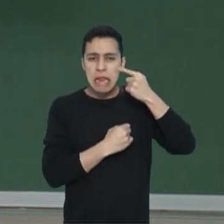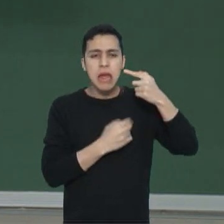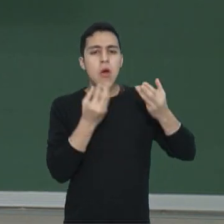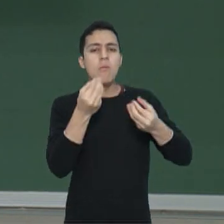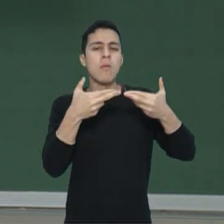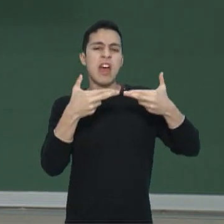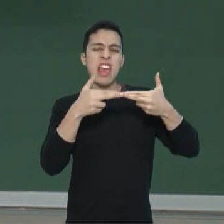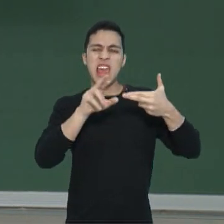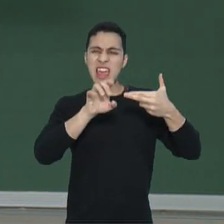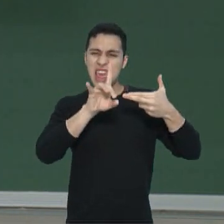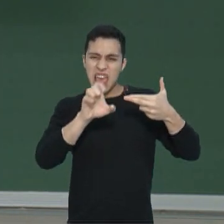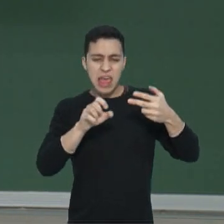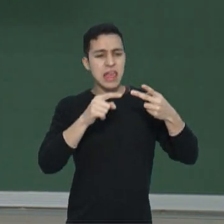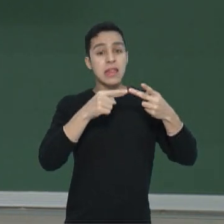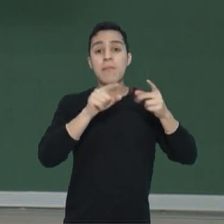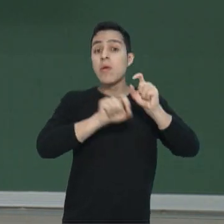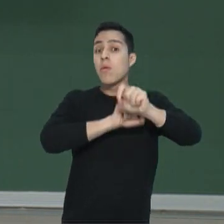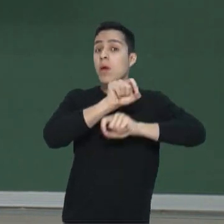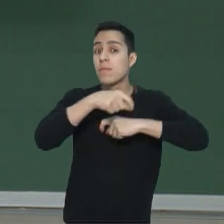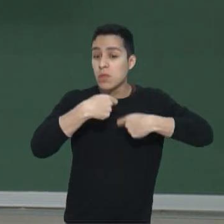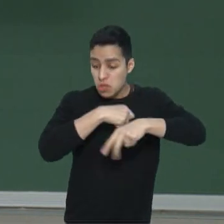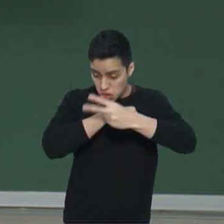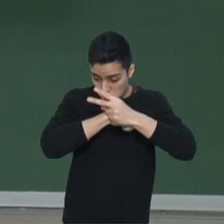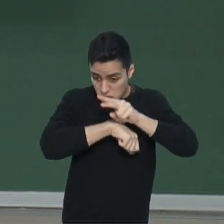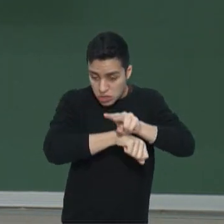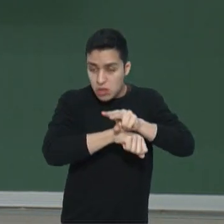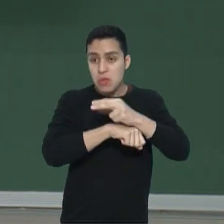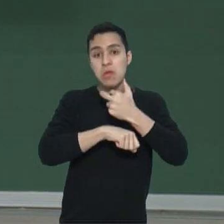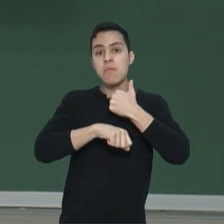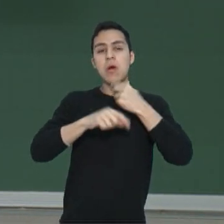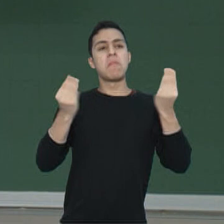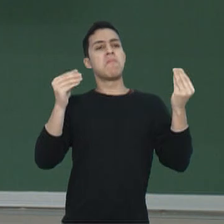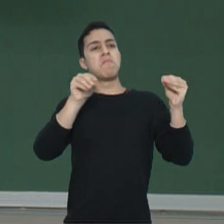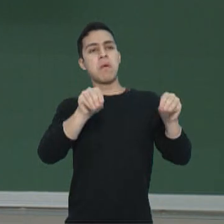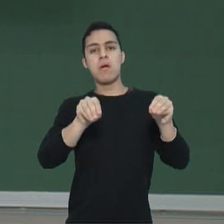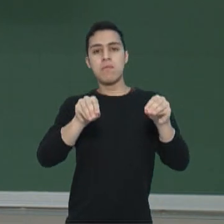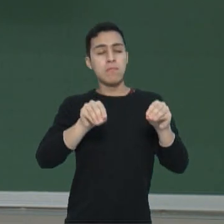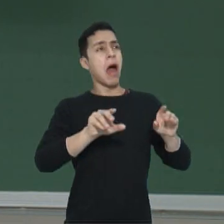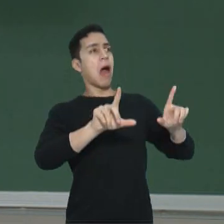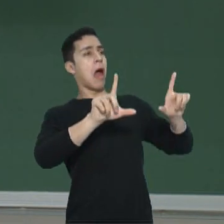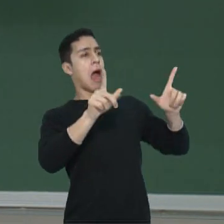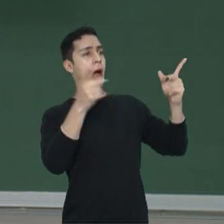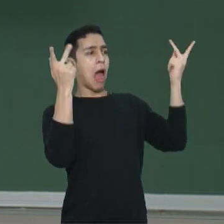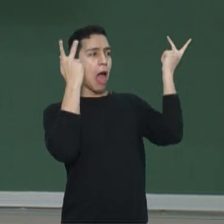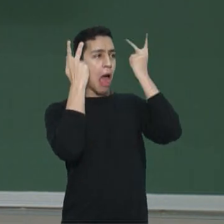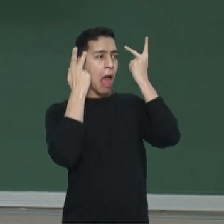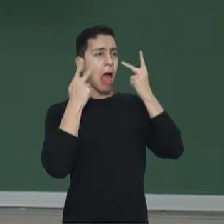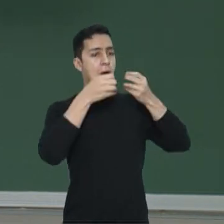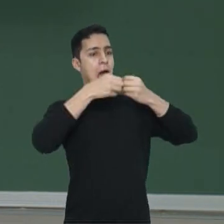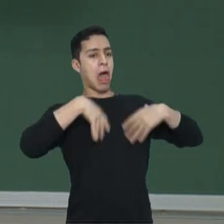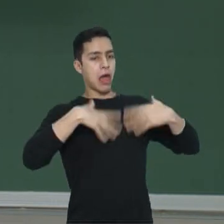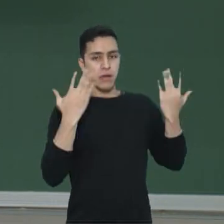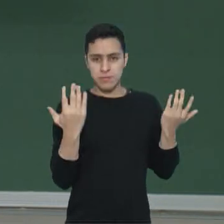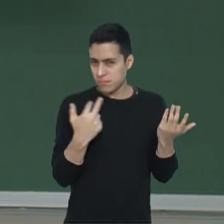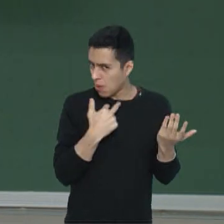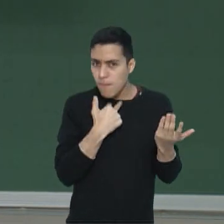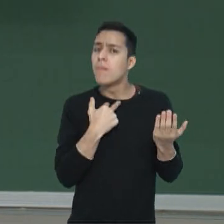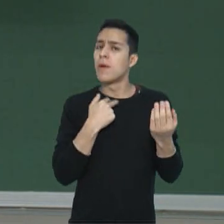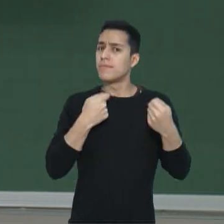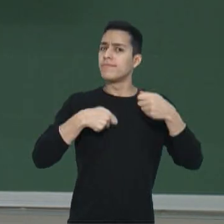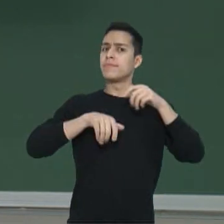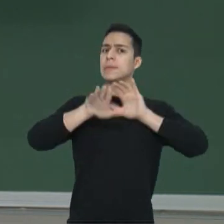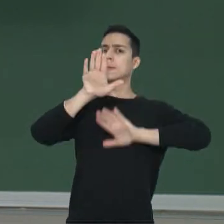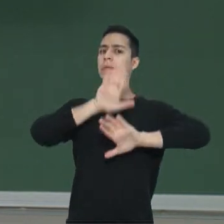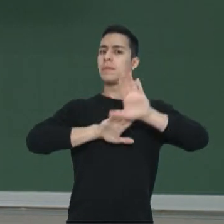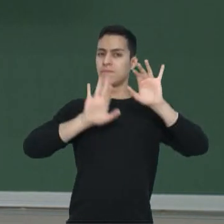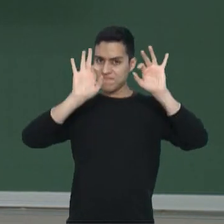de cuidados, precauções, de não constranger, não causar nenhum dano à pessoa utilizando a internet,